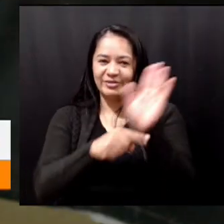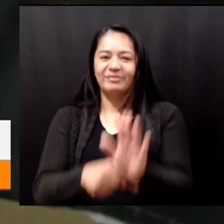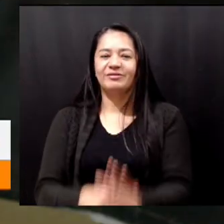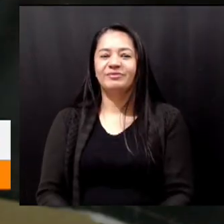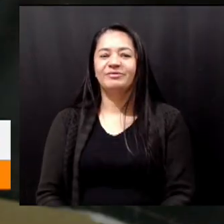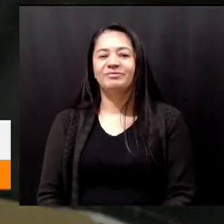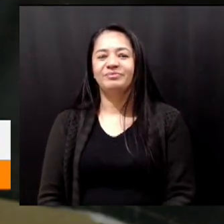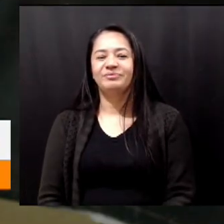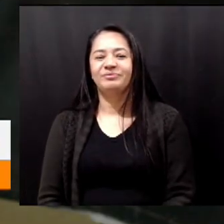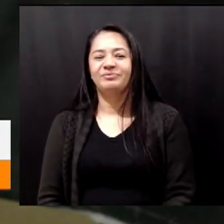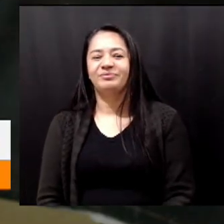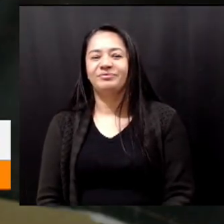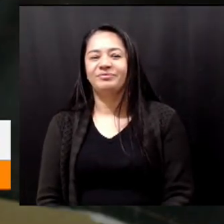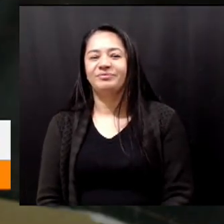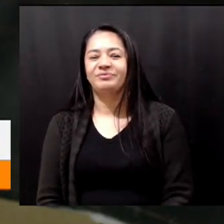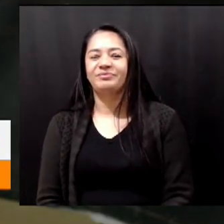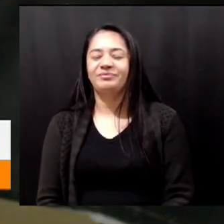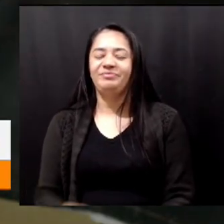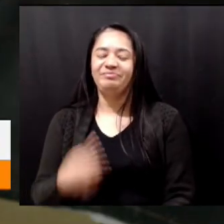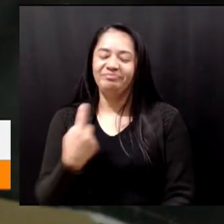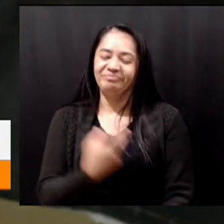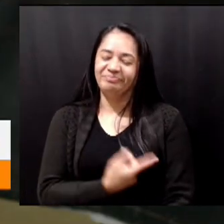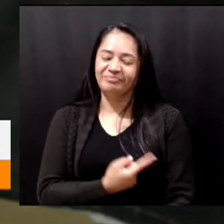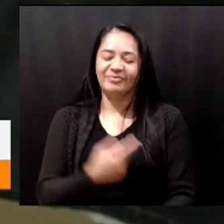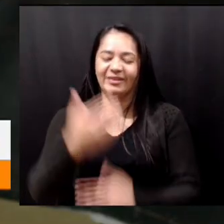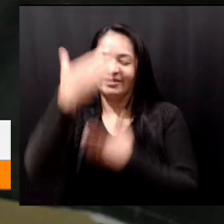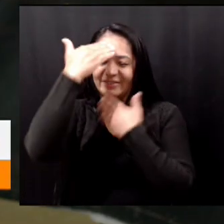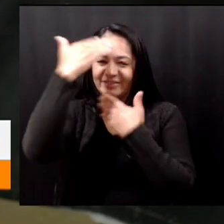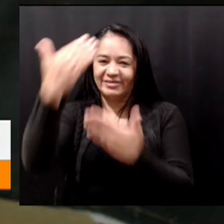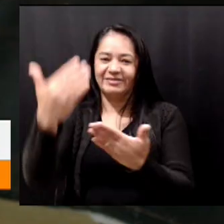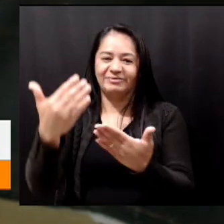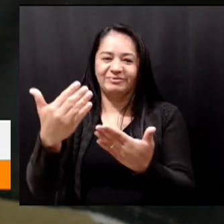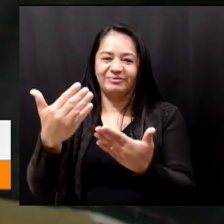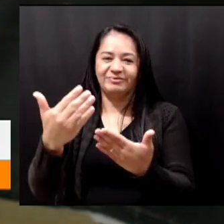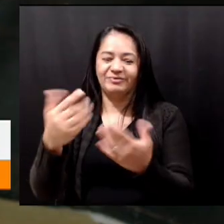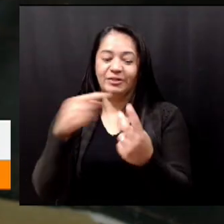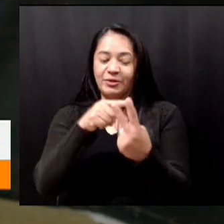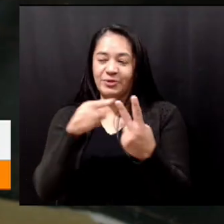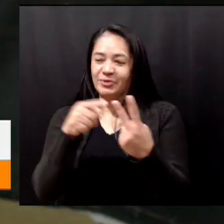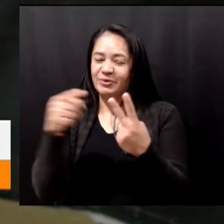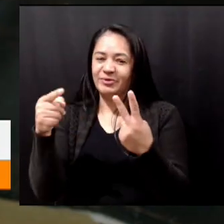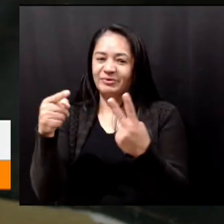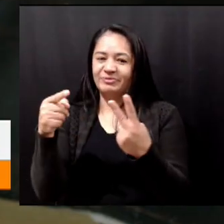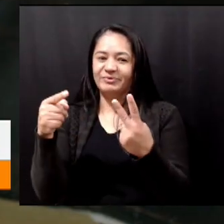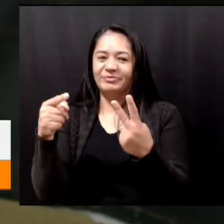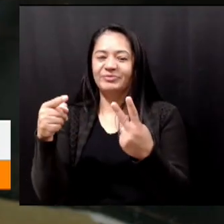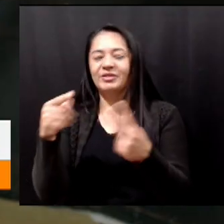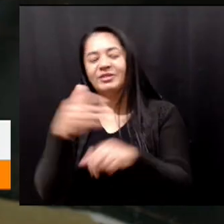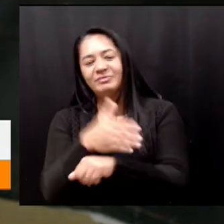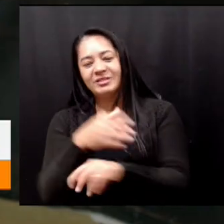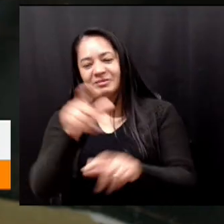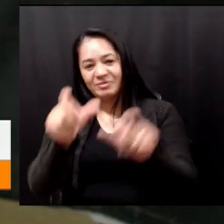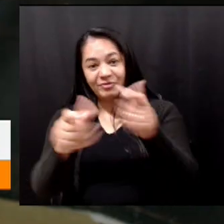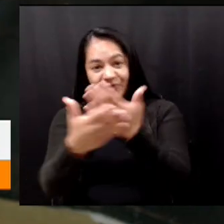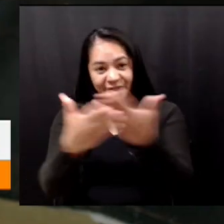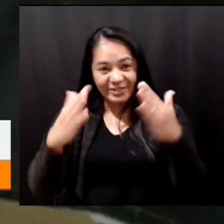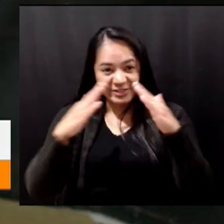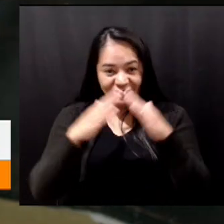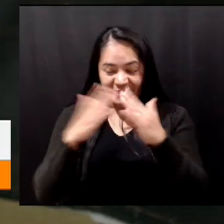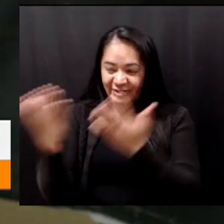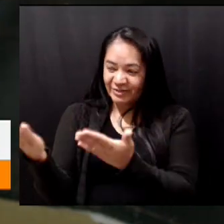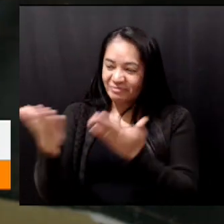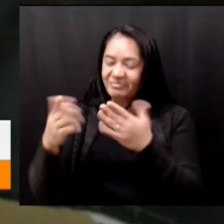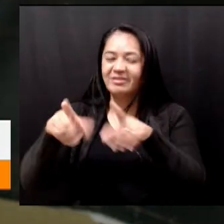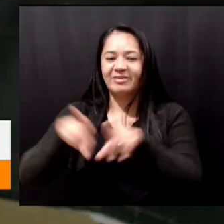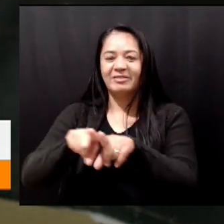Maravilha, gente. Nossa, agradecendo, né, os nossos telespectadores, agradecendo os nossos convidados.